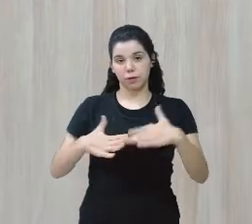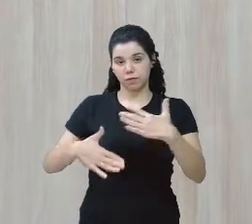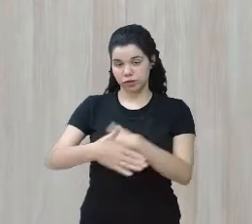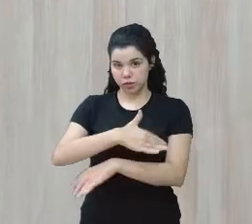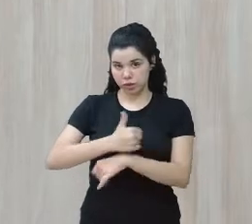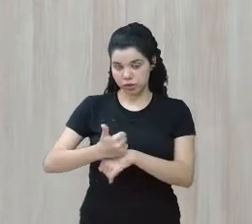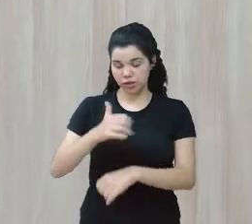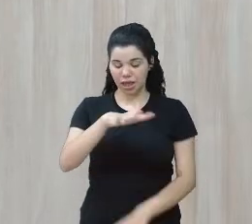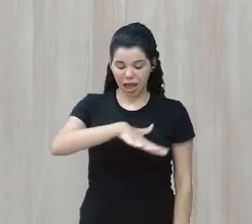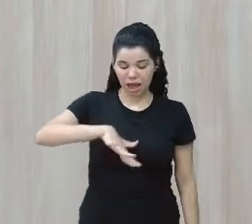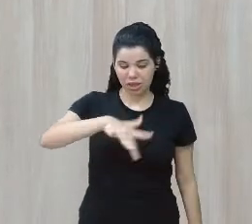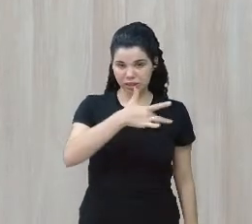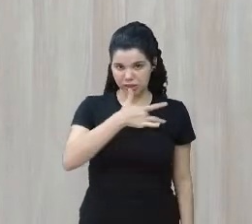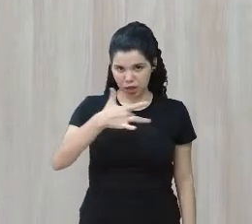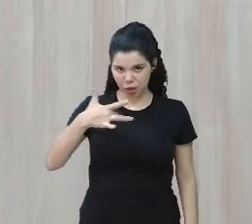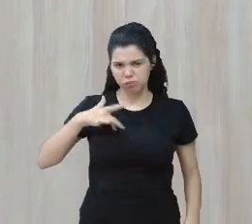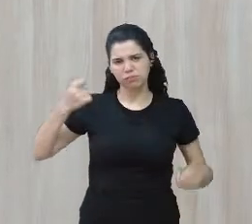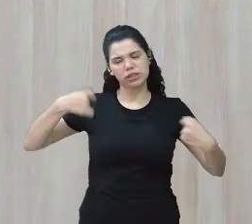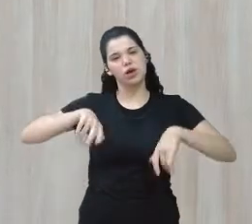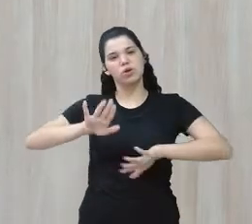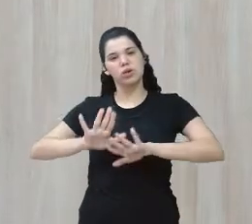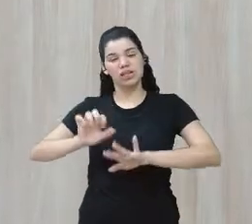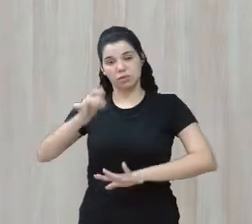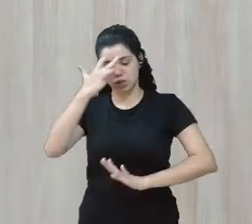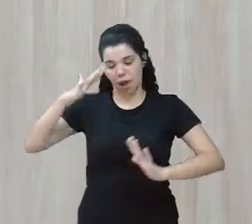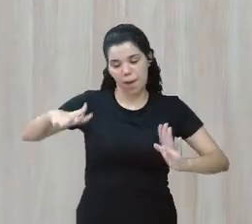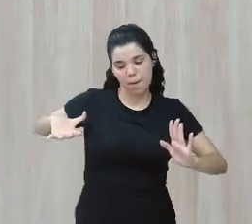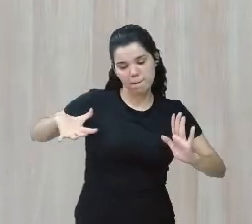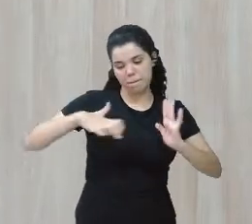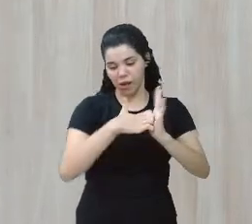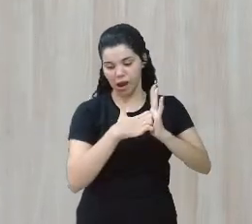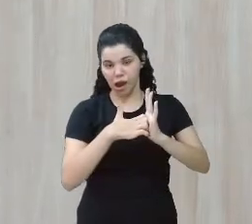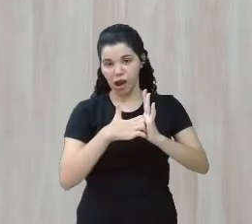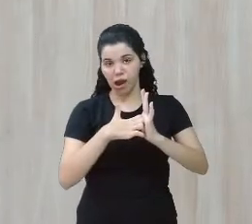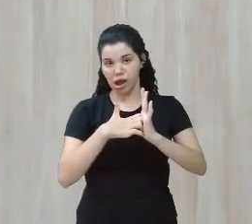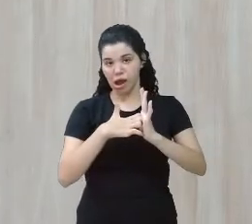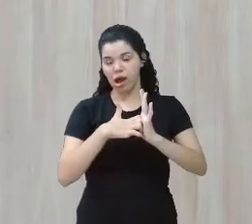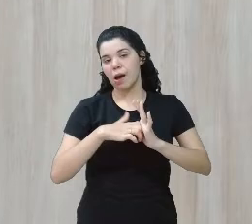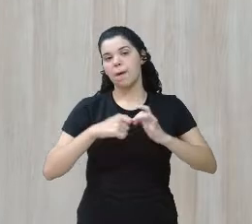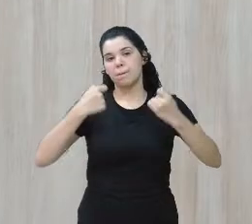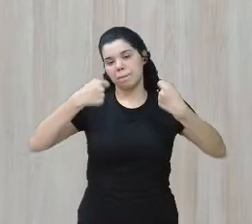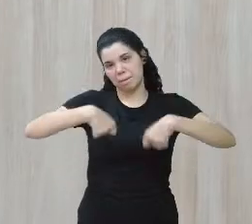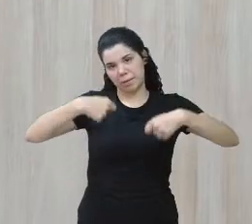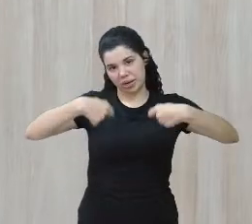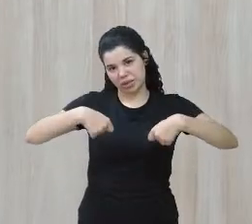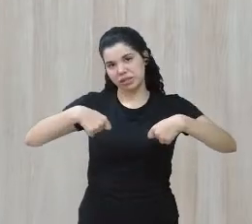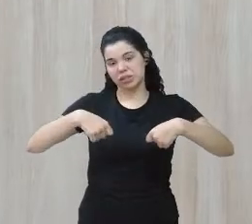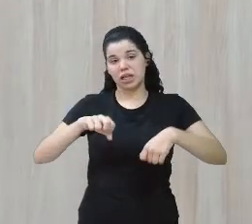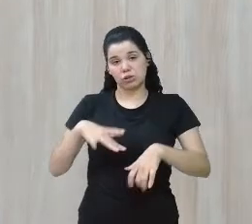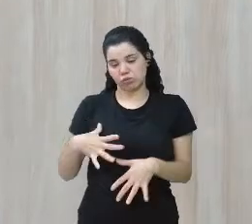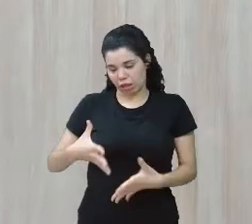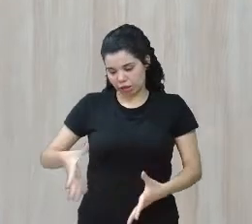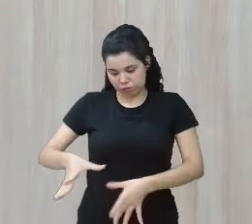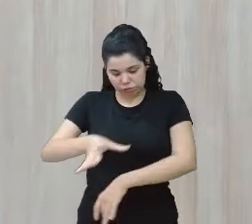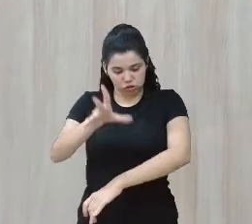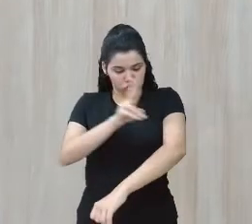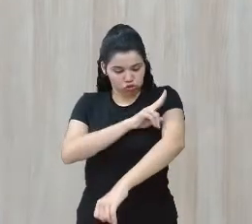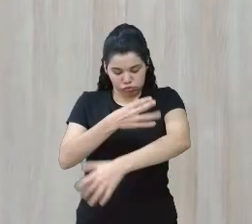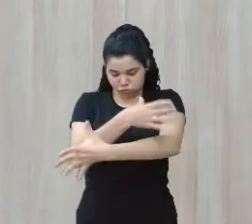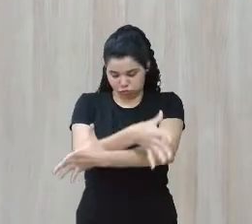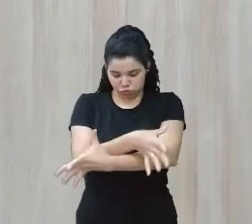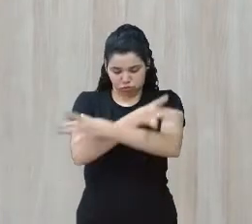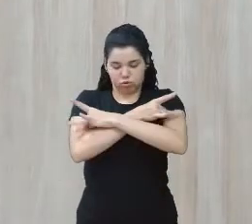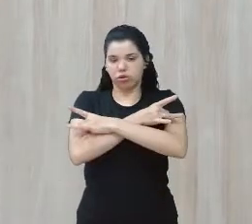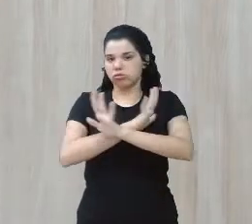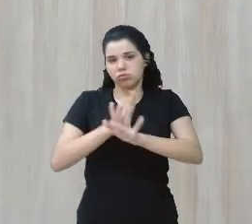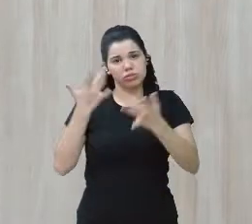cuidado. Em um acidente de trânsito que você vai socorrer a vítima, então não está escrito na gente se tem o vírus HIV ou não. Então,